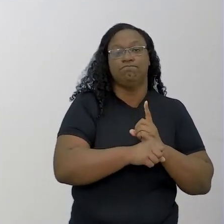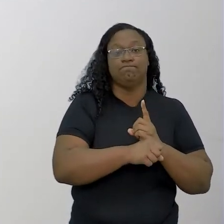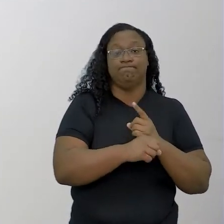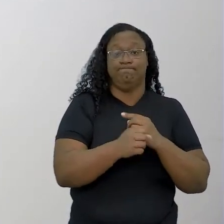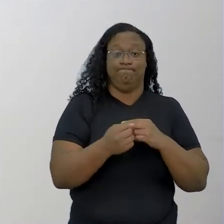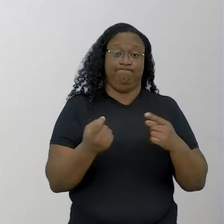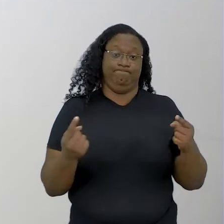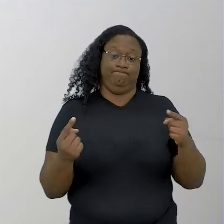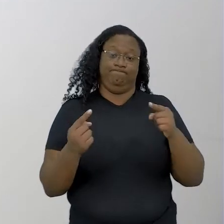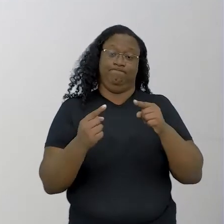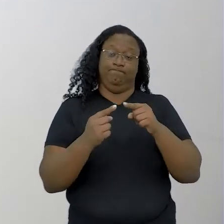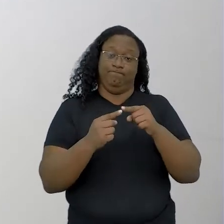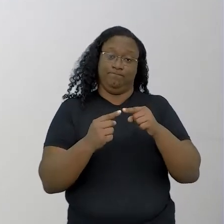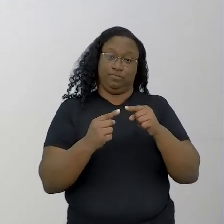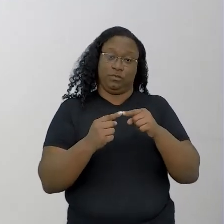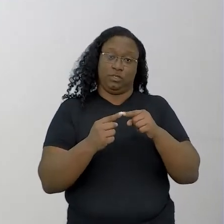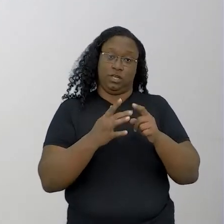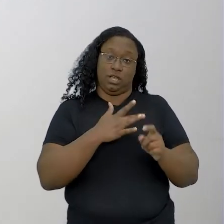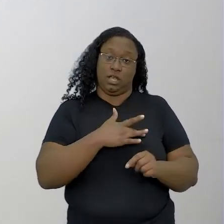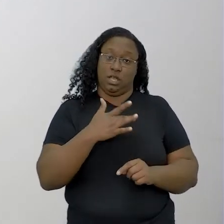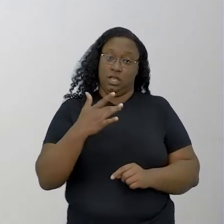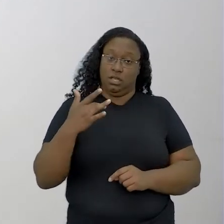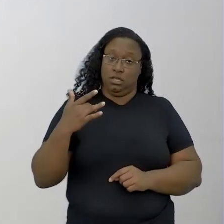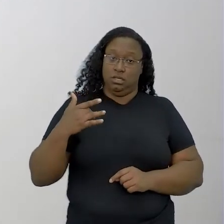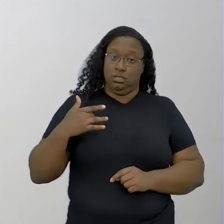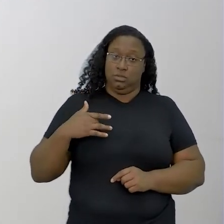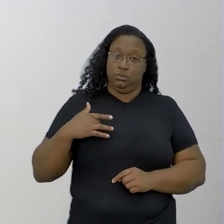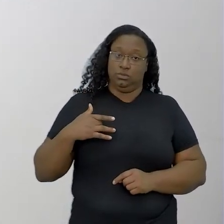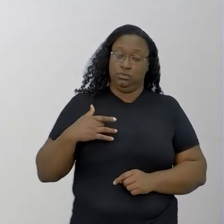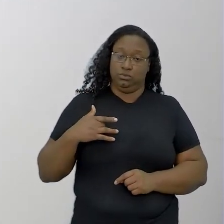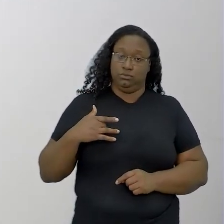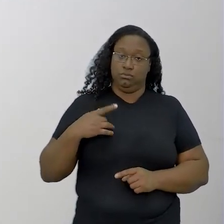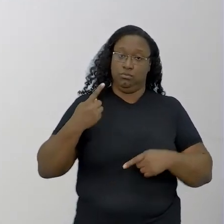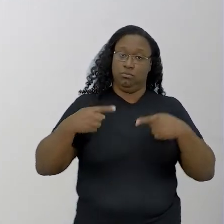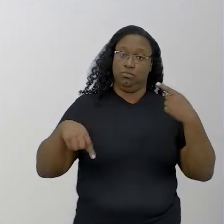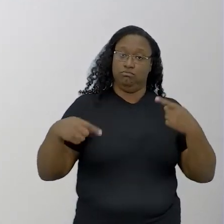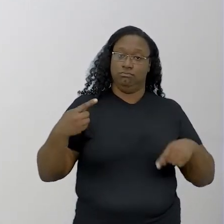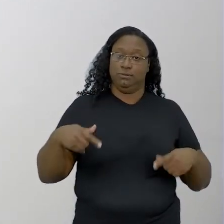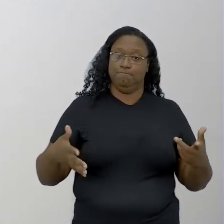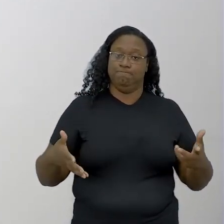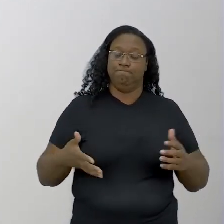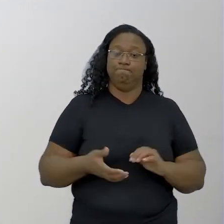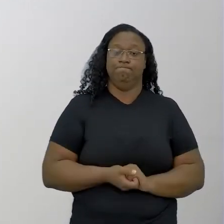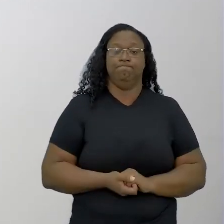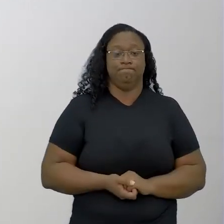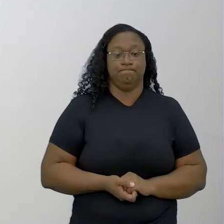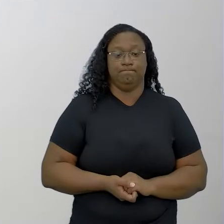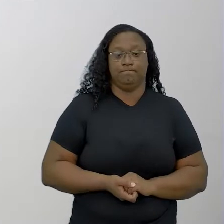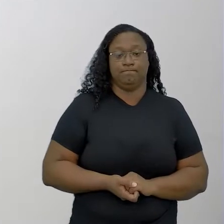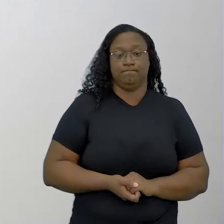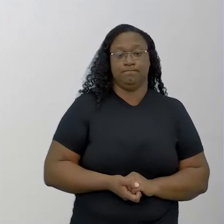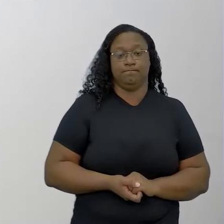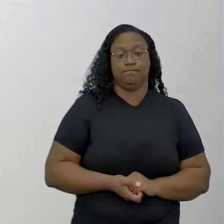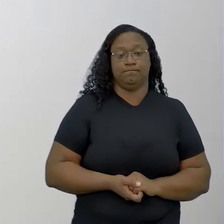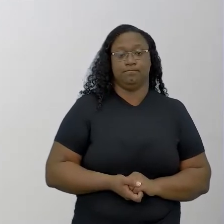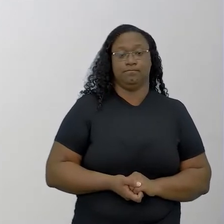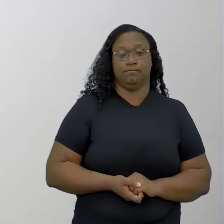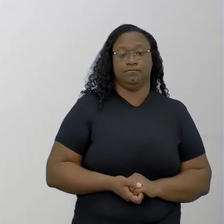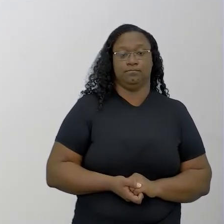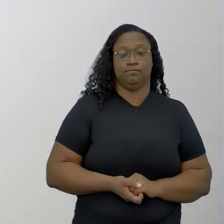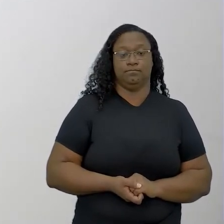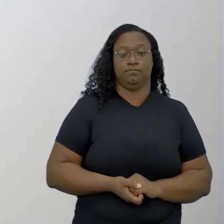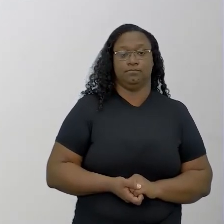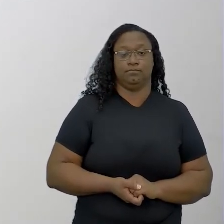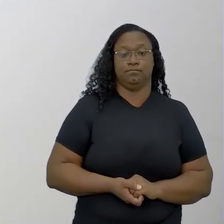à questão de uma saúde pública, não só emergencial, mas